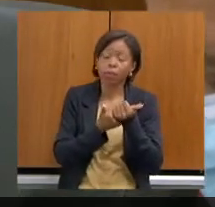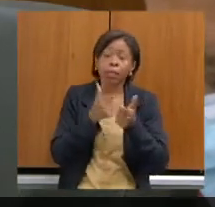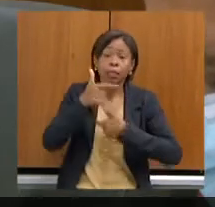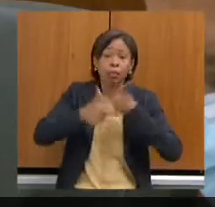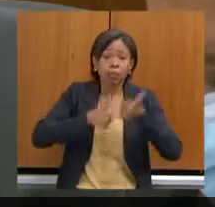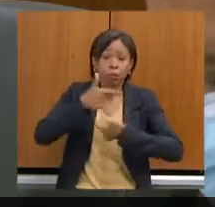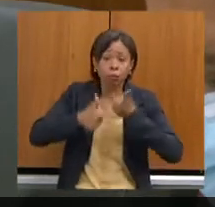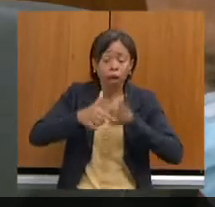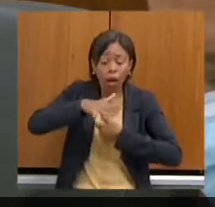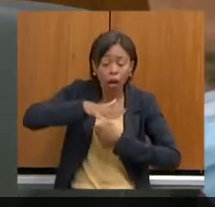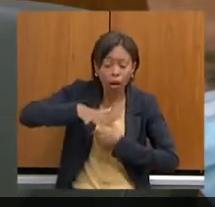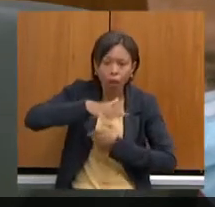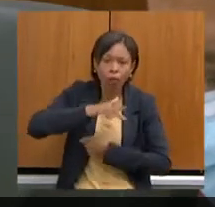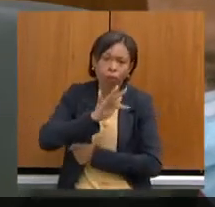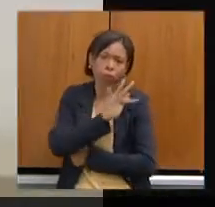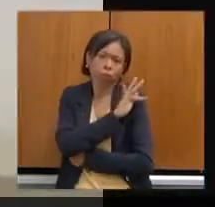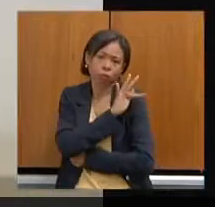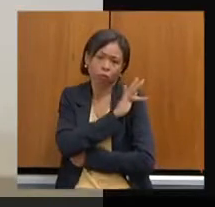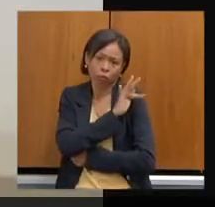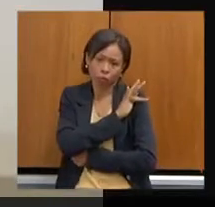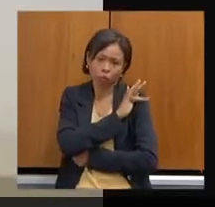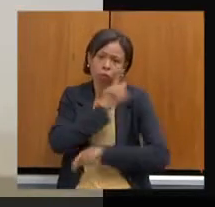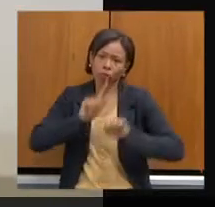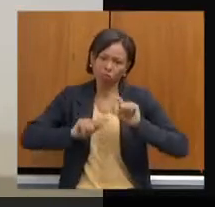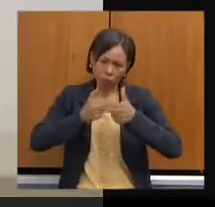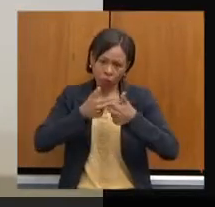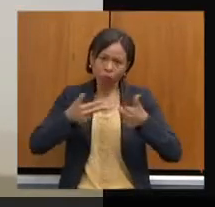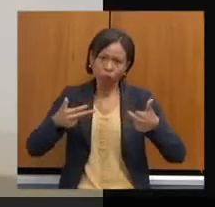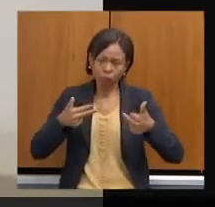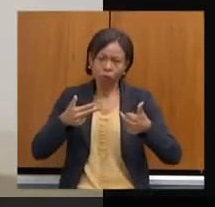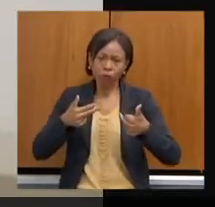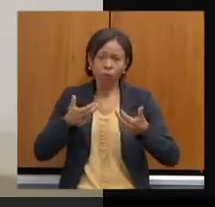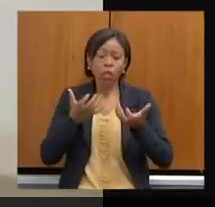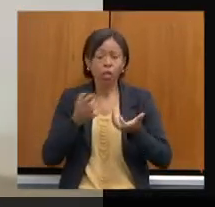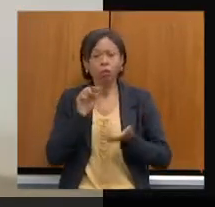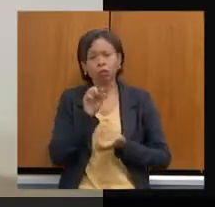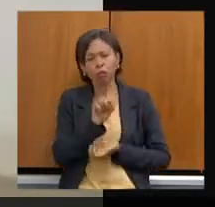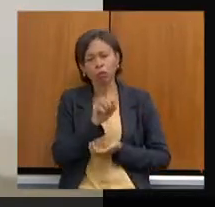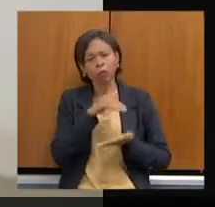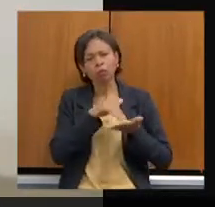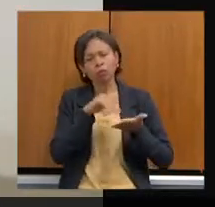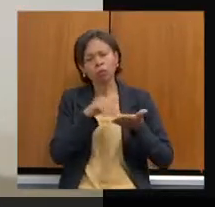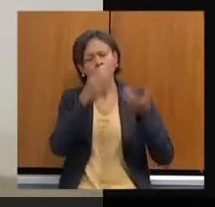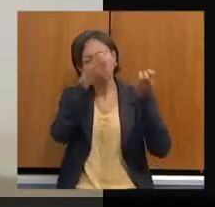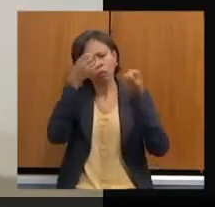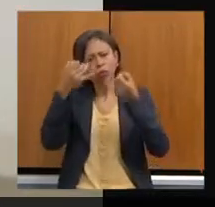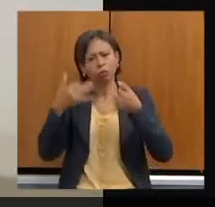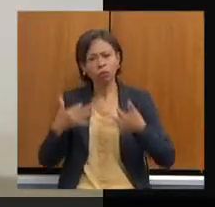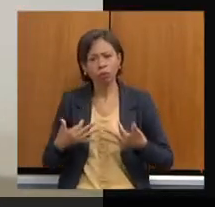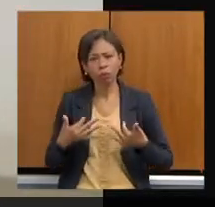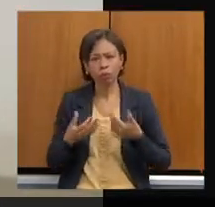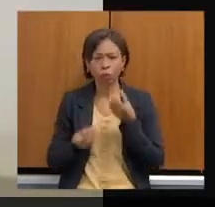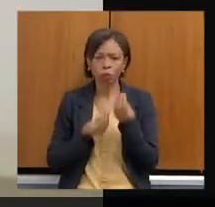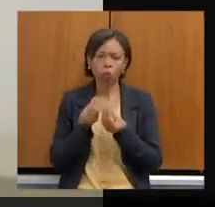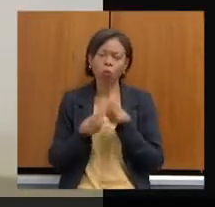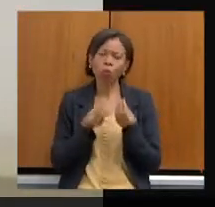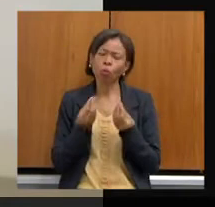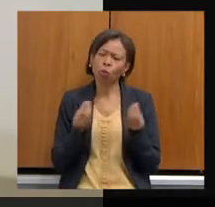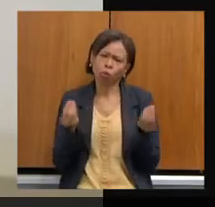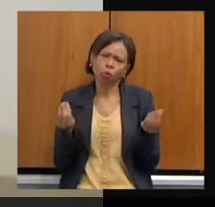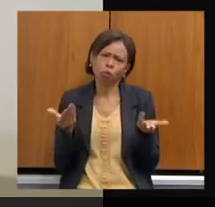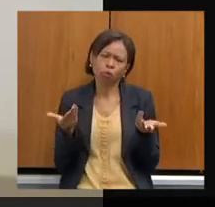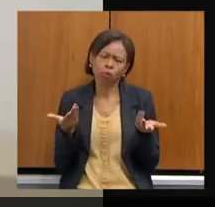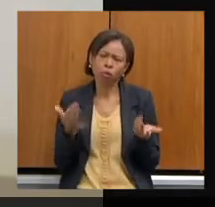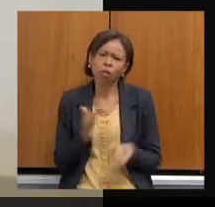fiscalização dos nossos produtos ou gostaria que a senhora relata E como está sendo essa